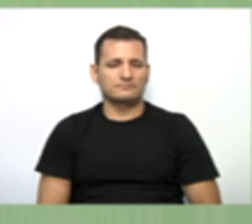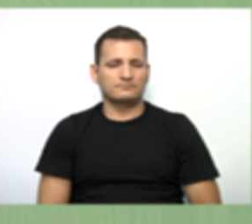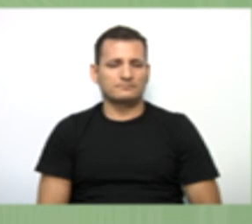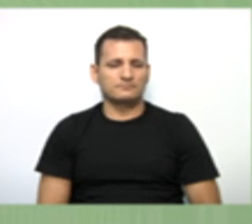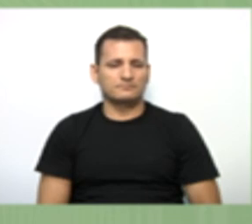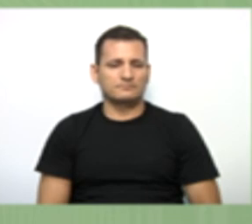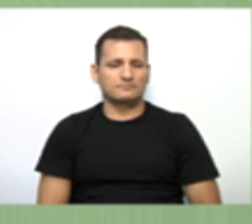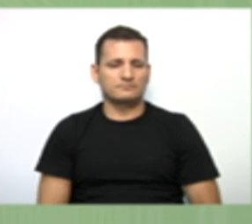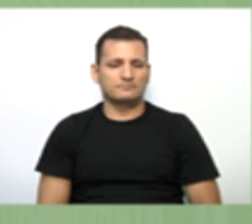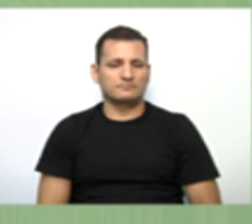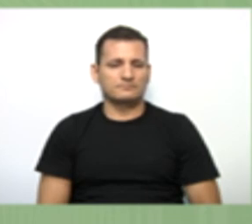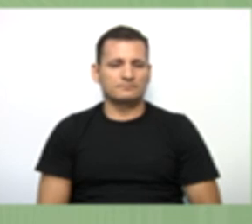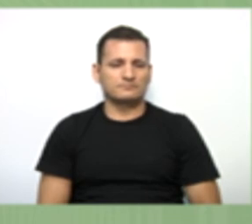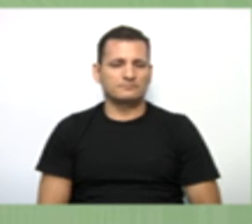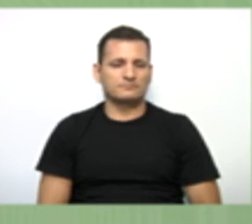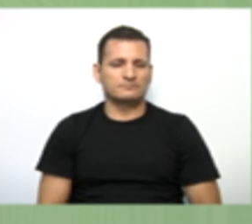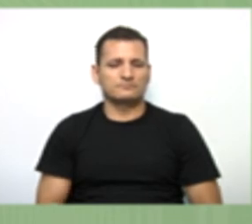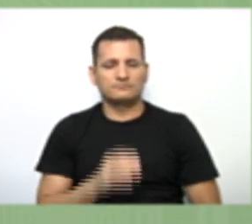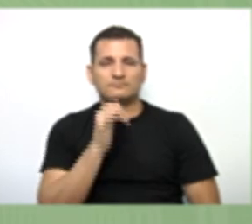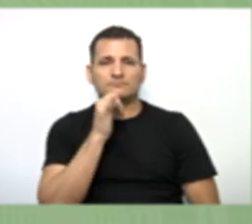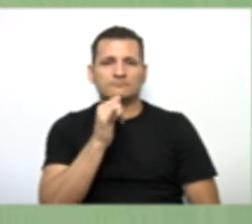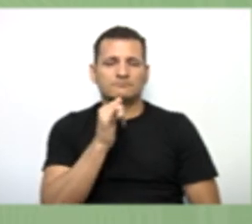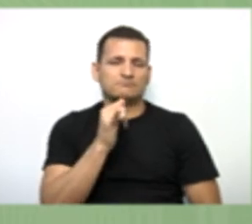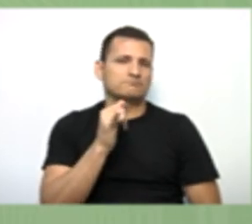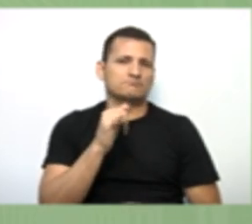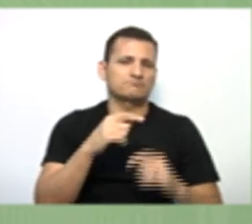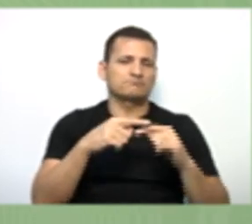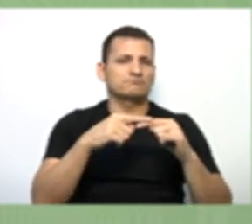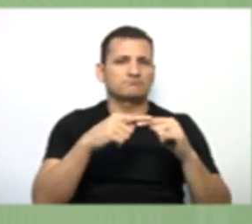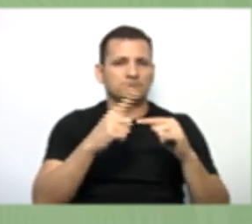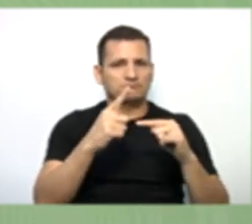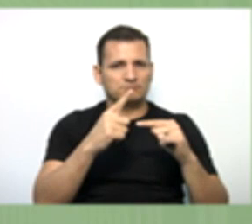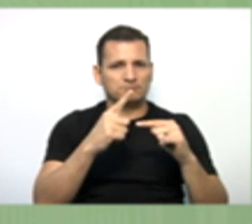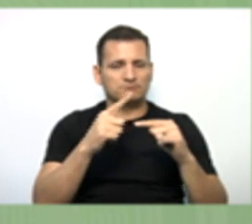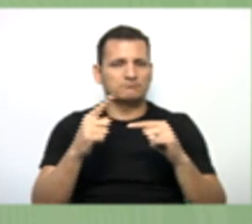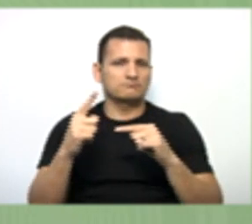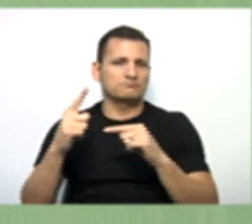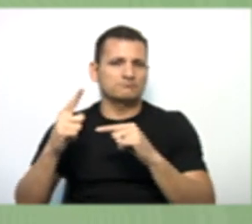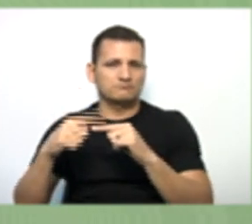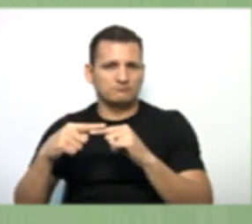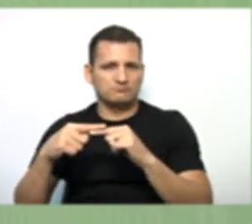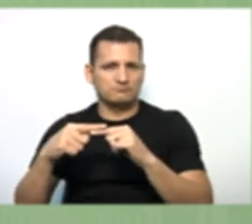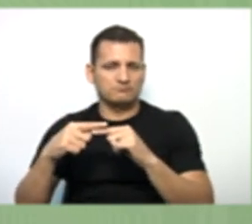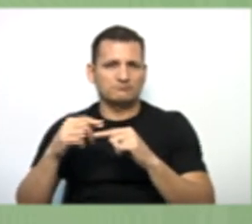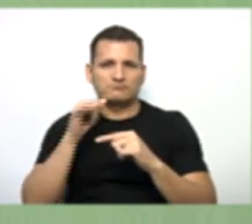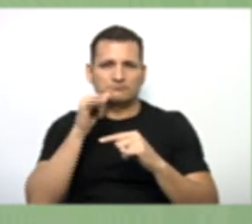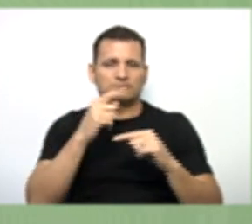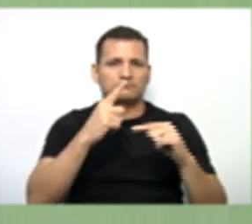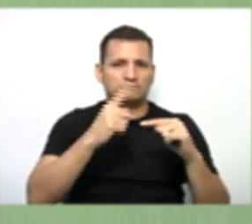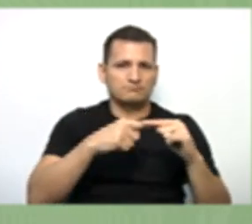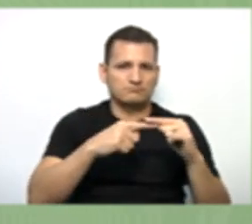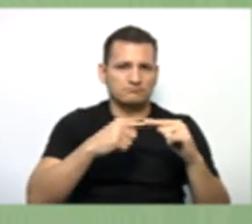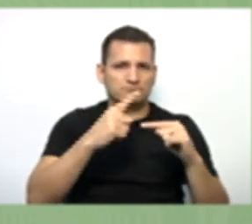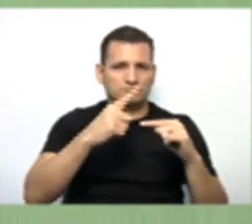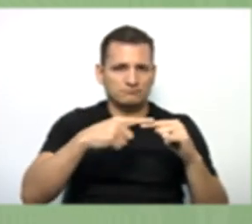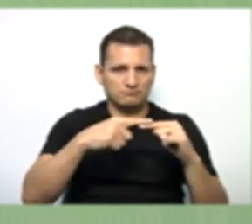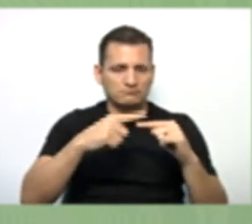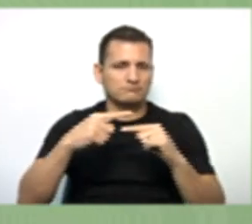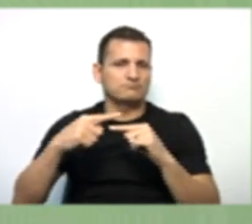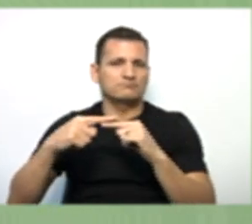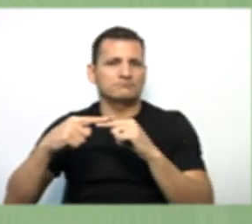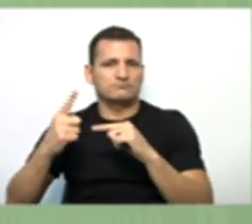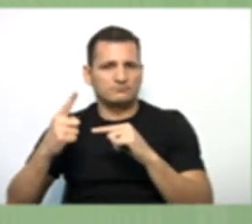inverso. Se ele está desligado, ele liga. Se ele está ligado, ele desliga, né? Se ele é